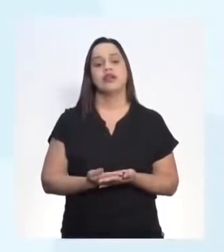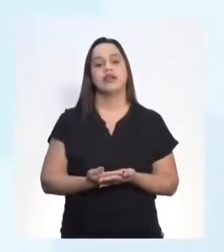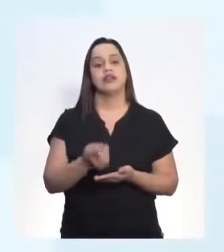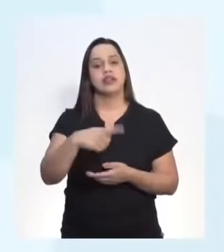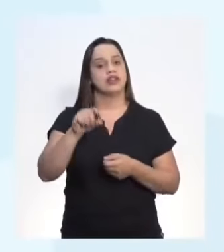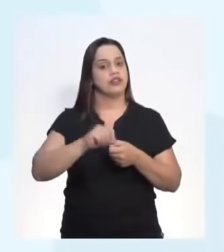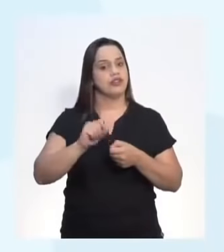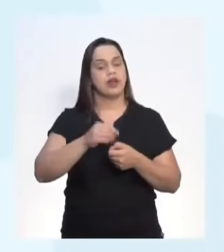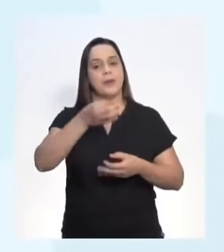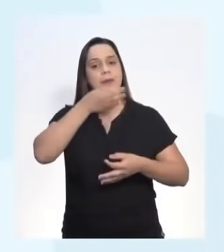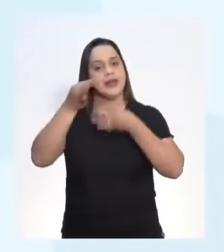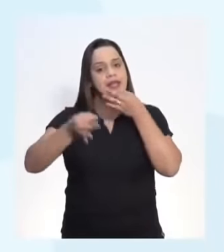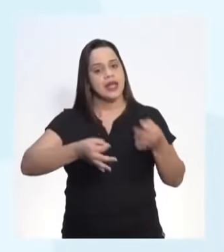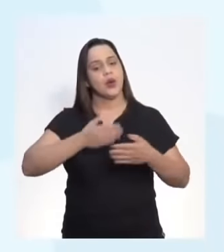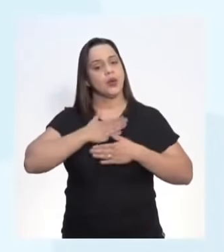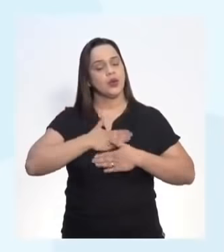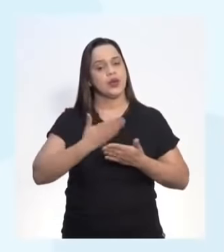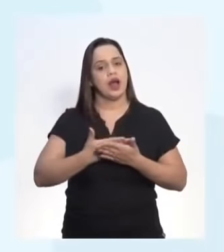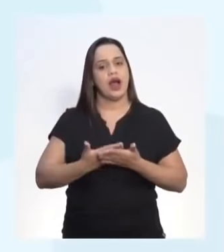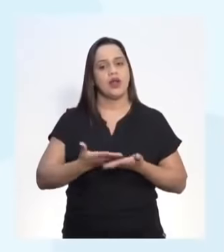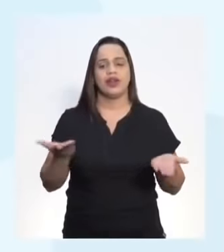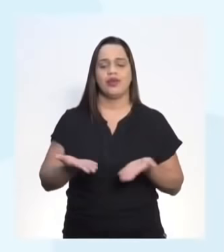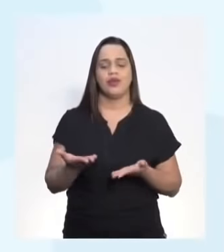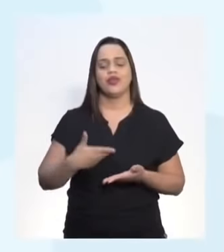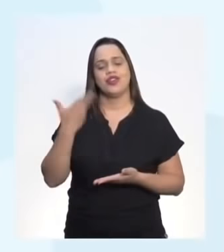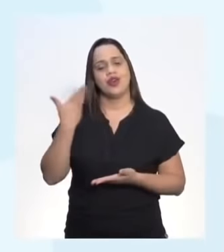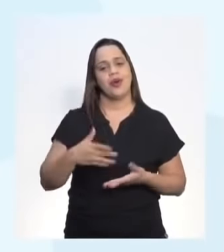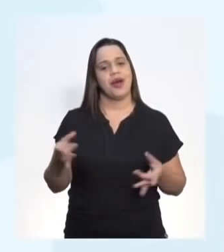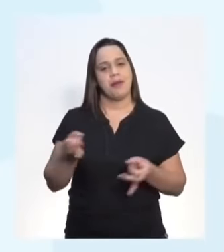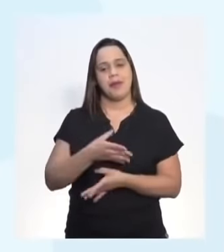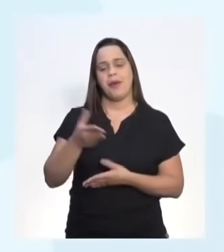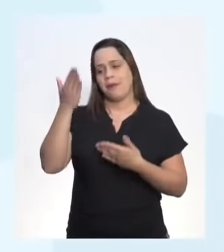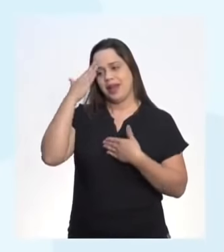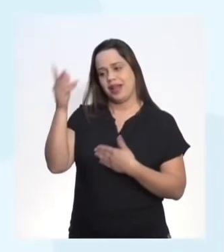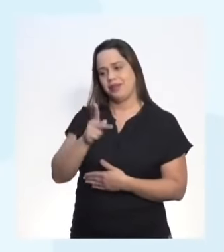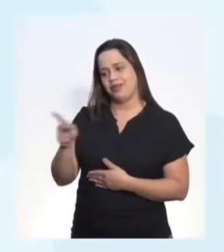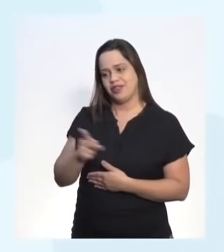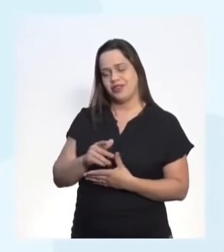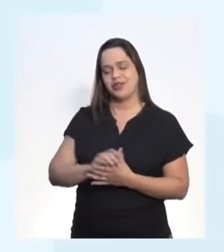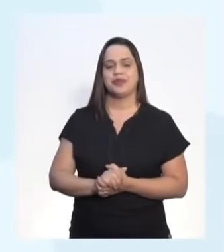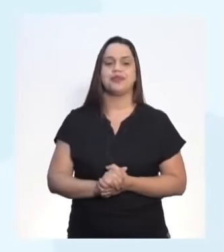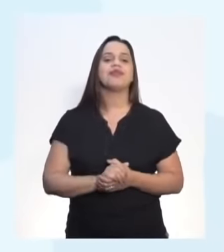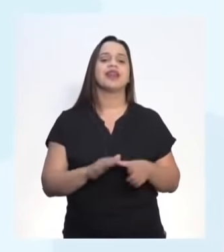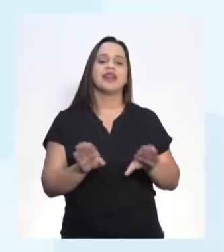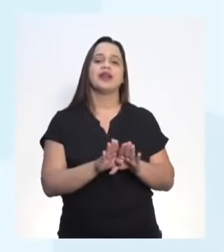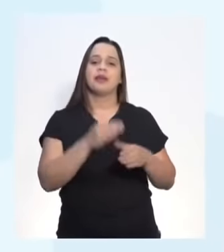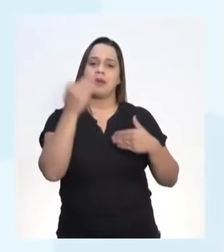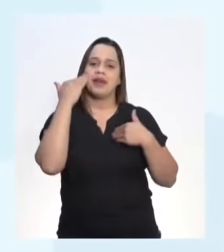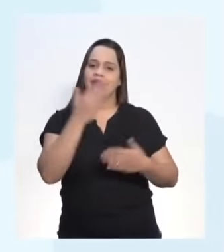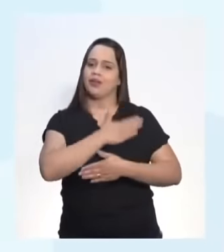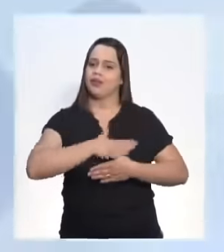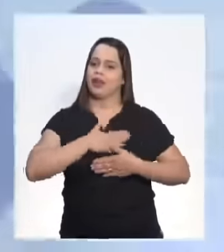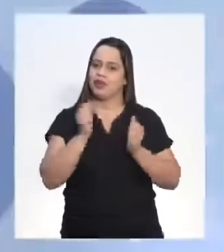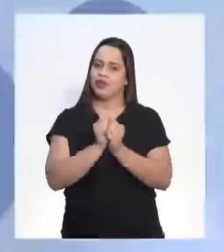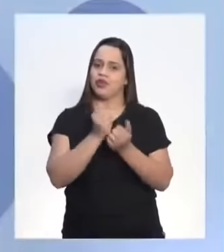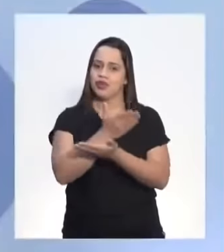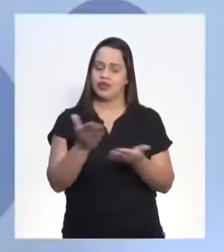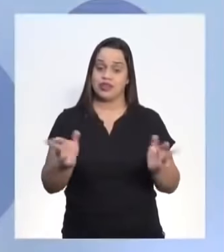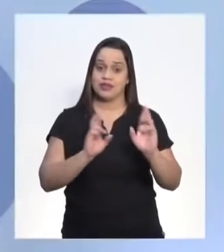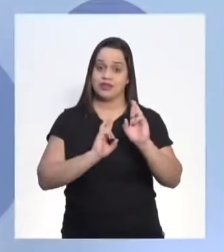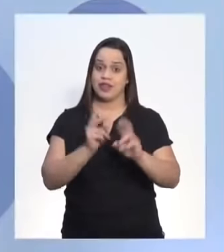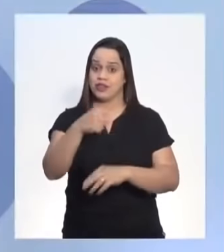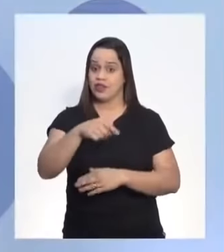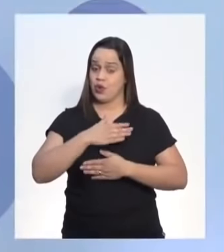seus comentários aí. E da minha parte eu encerro a aula de hoje. Jonas, obrigado. Obrigado aí, foi um prazer estar aqui com vocês. Espero que vocês